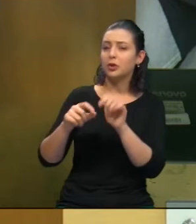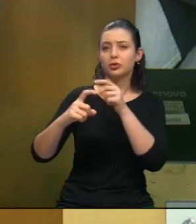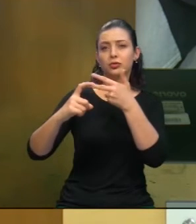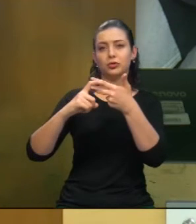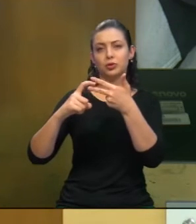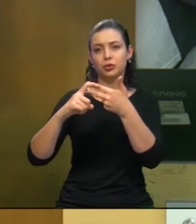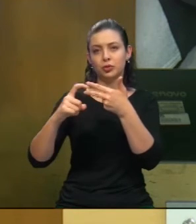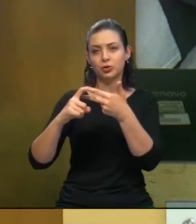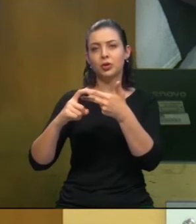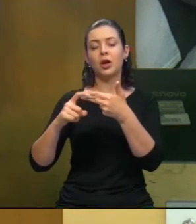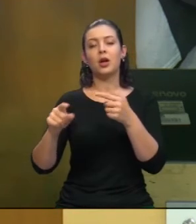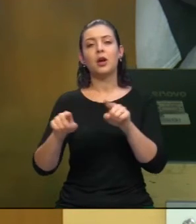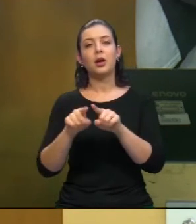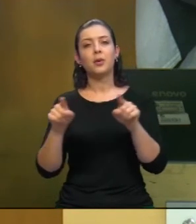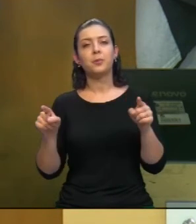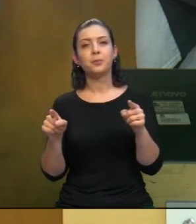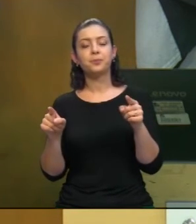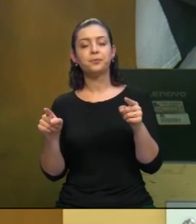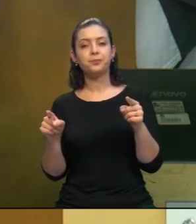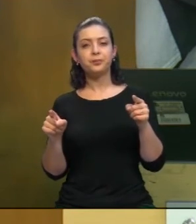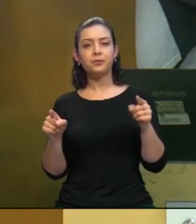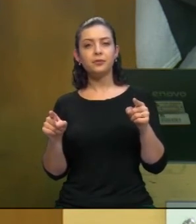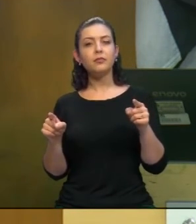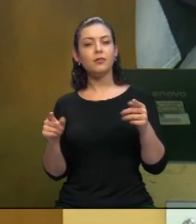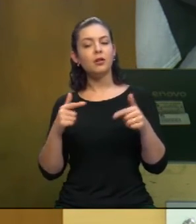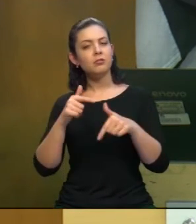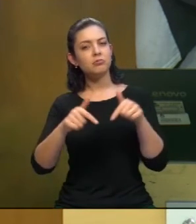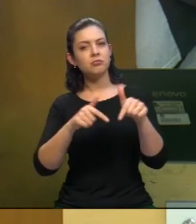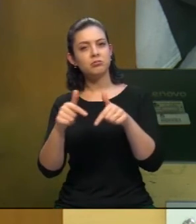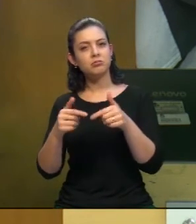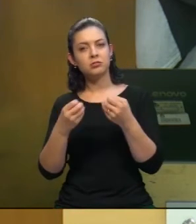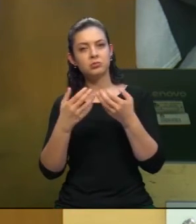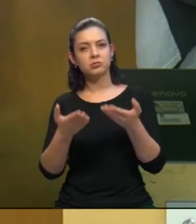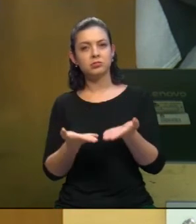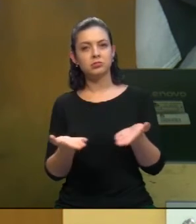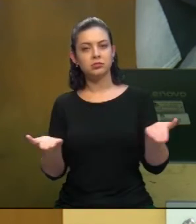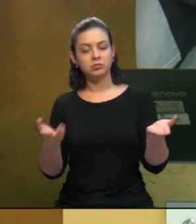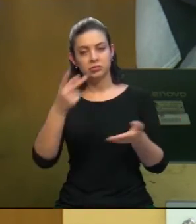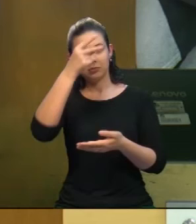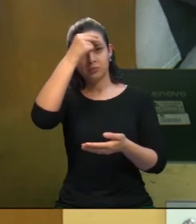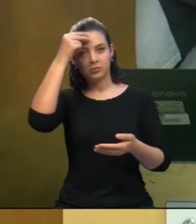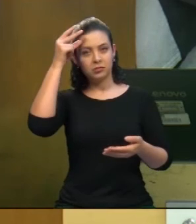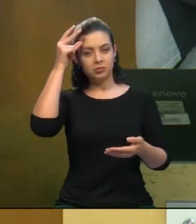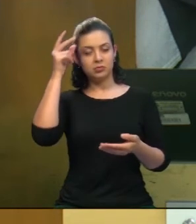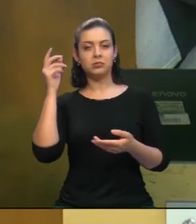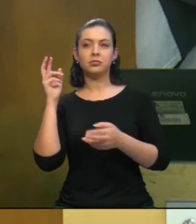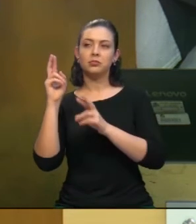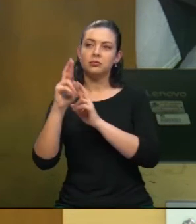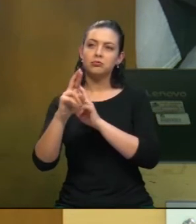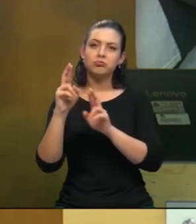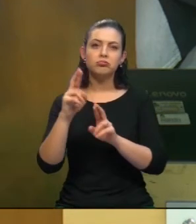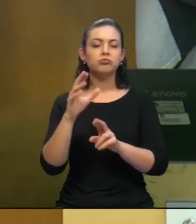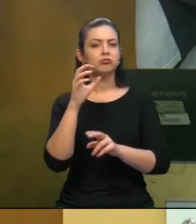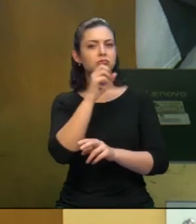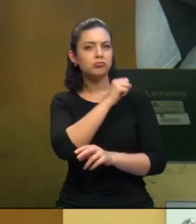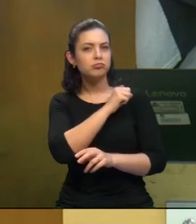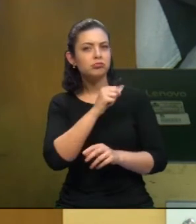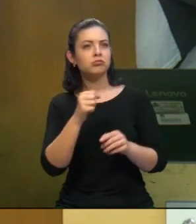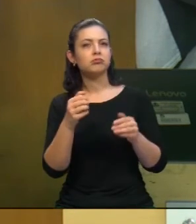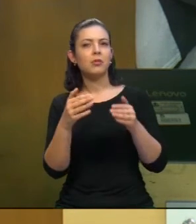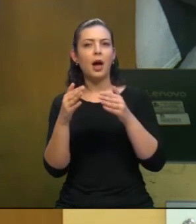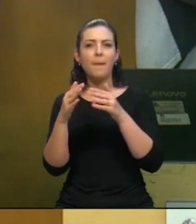mas estamos tendo aí um belo trabalho também prestado pela prefeitura que tem atendido bastante a as